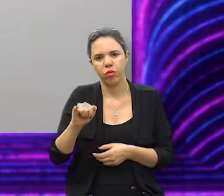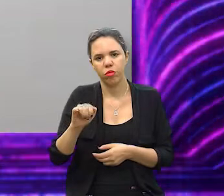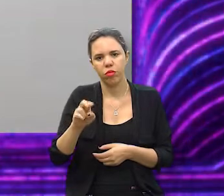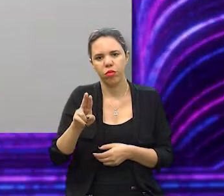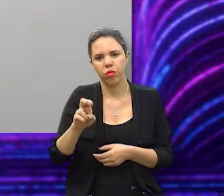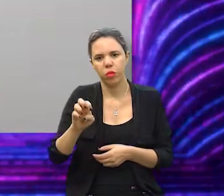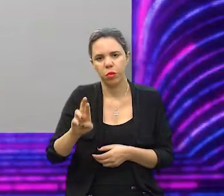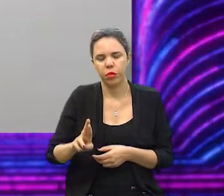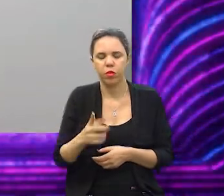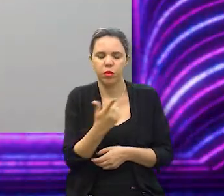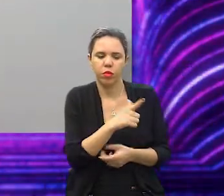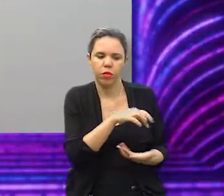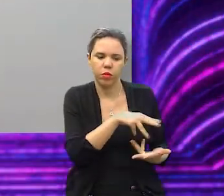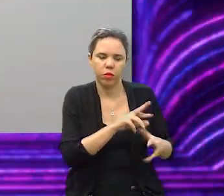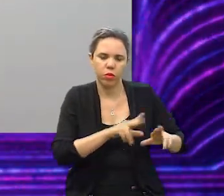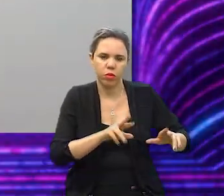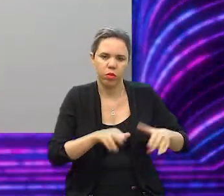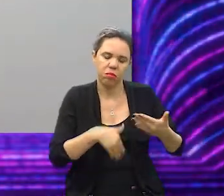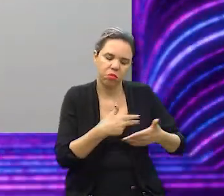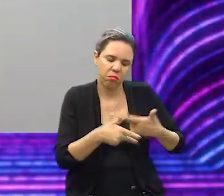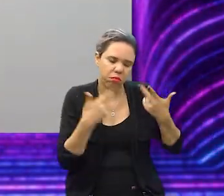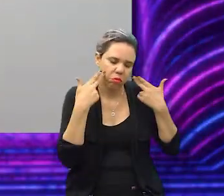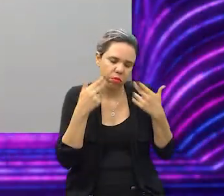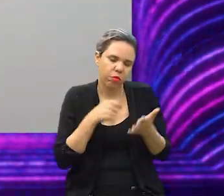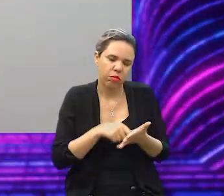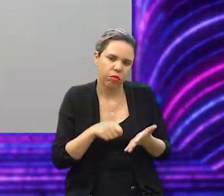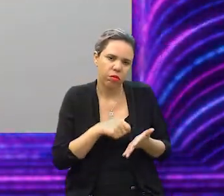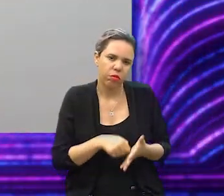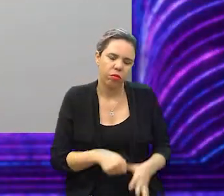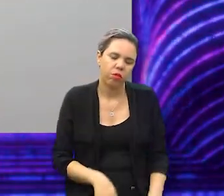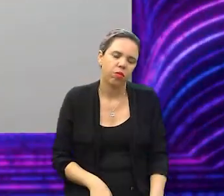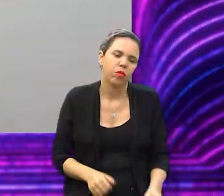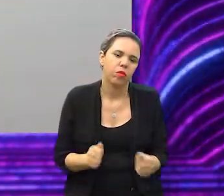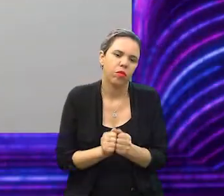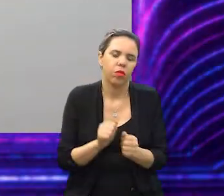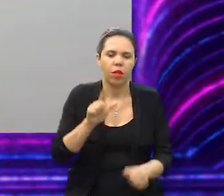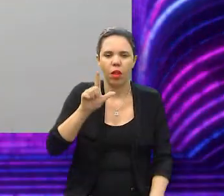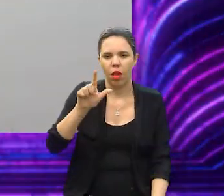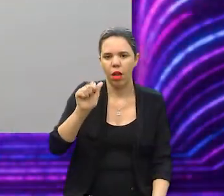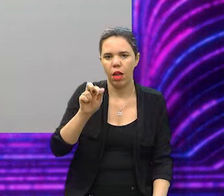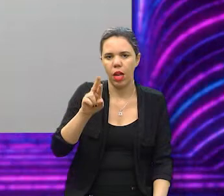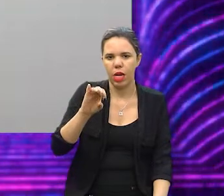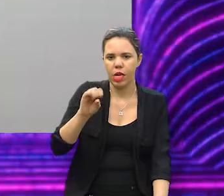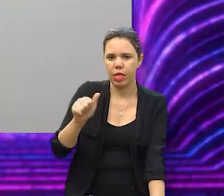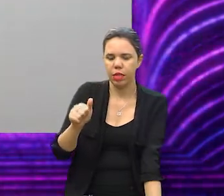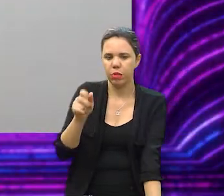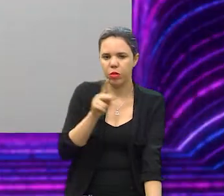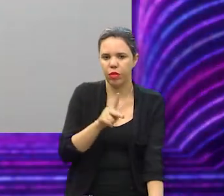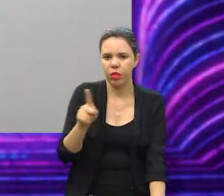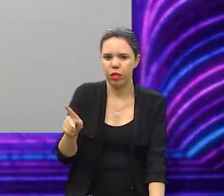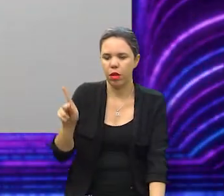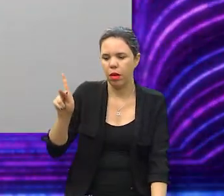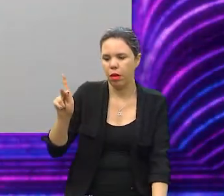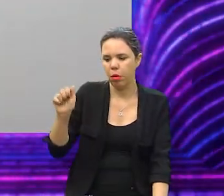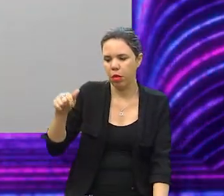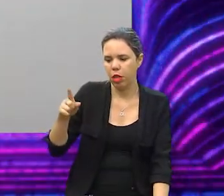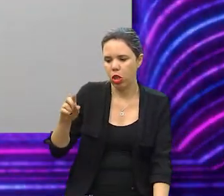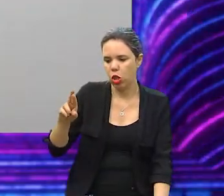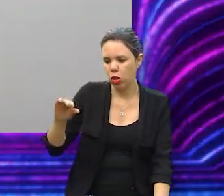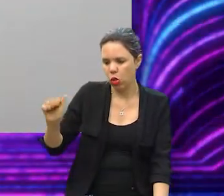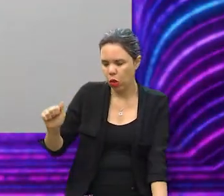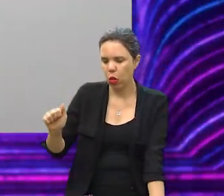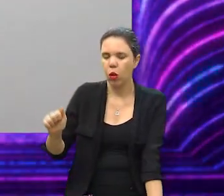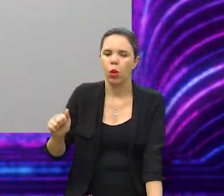universo cotidiano que eu estou escrevendo, junto com a Larissa, que é uma professora da Escola Pandora, de